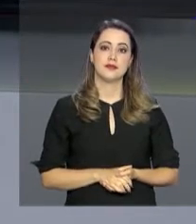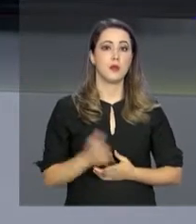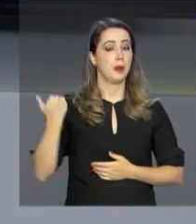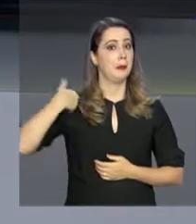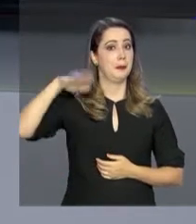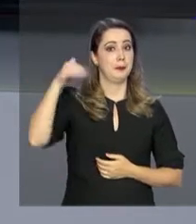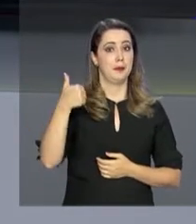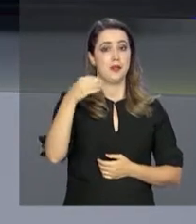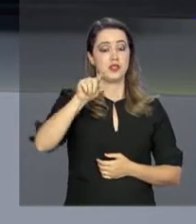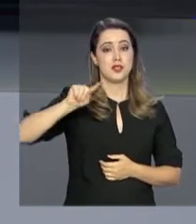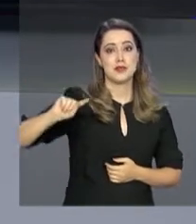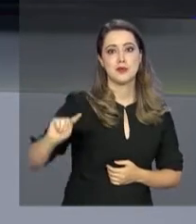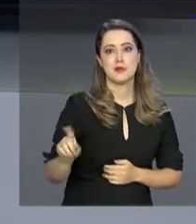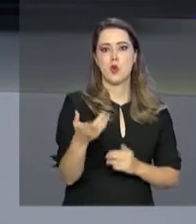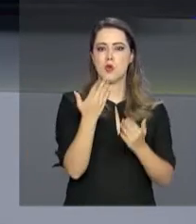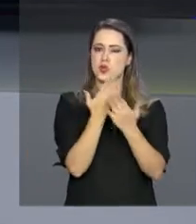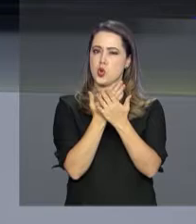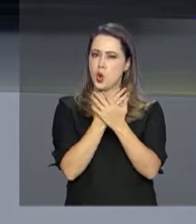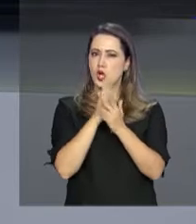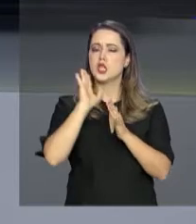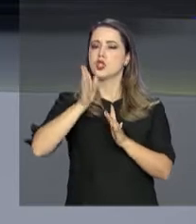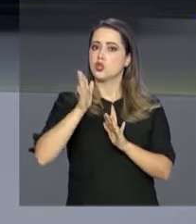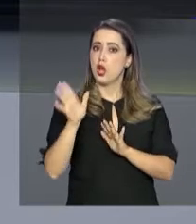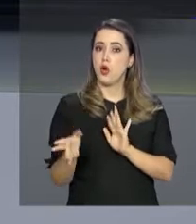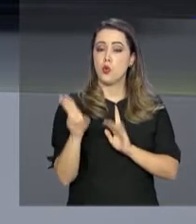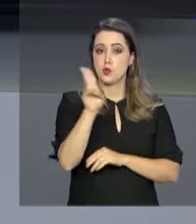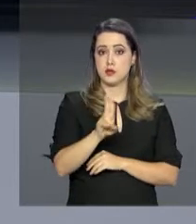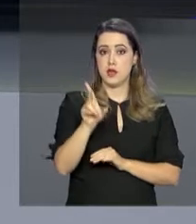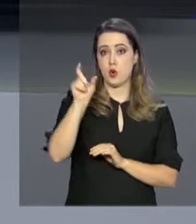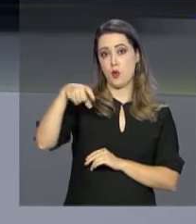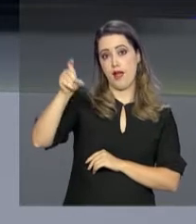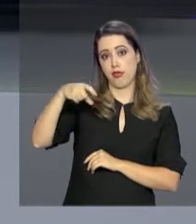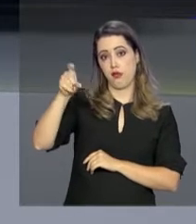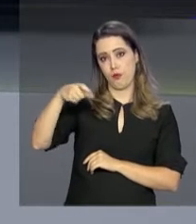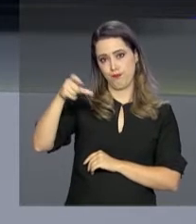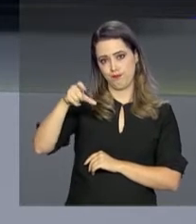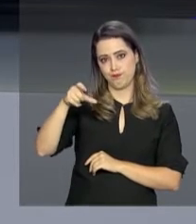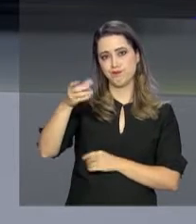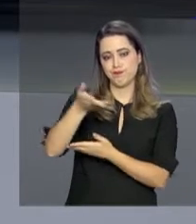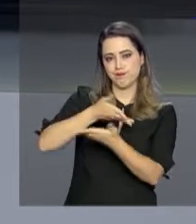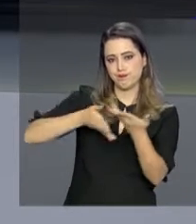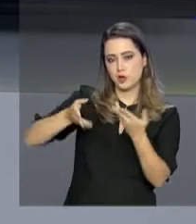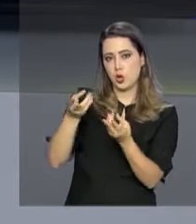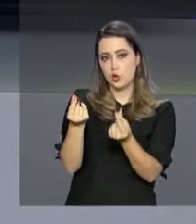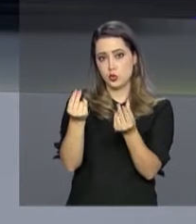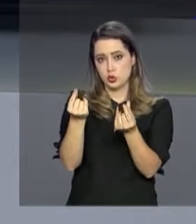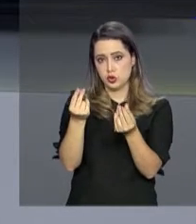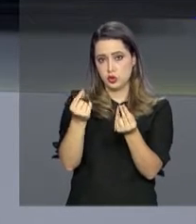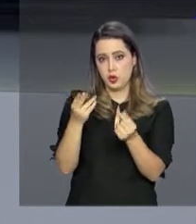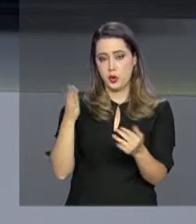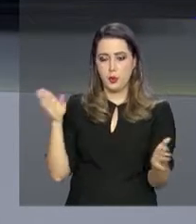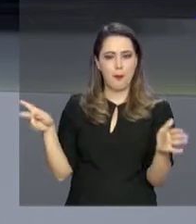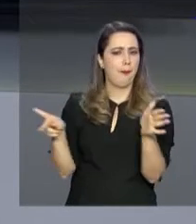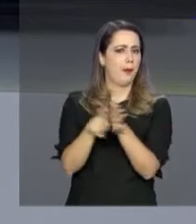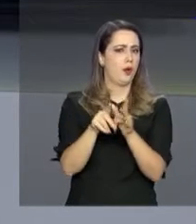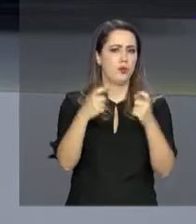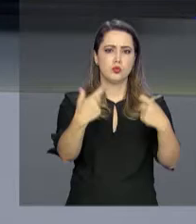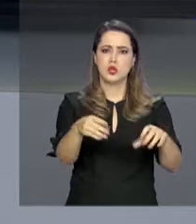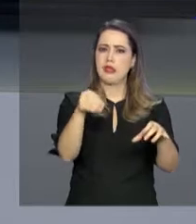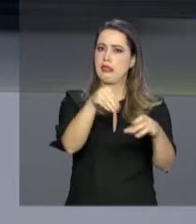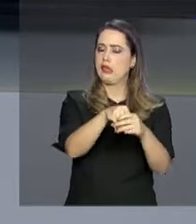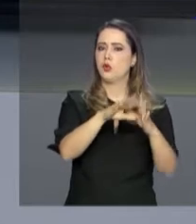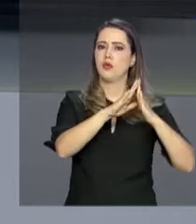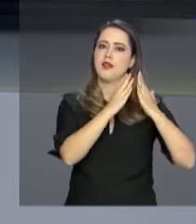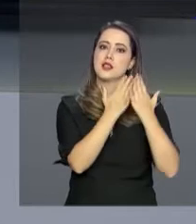escolas em todo o país já retiraram neste ano o cartão para movimentar os recursos do programa dinheiro direto na escola com